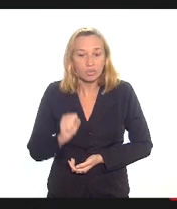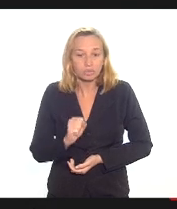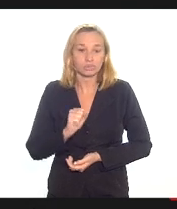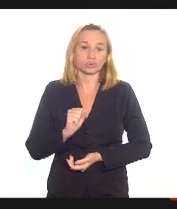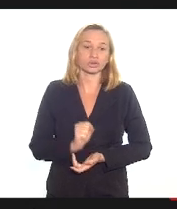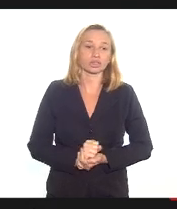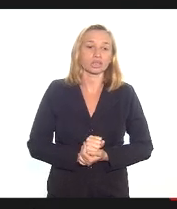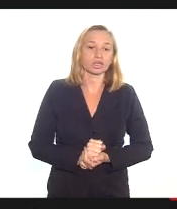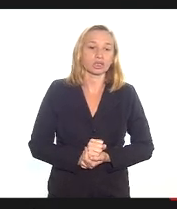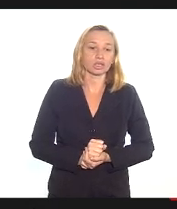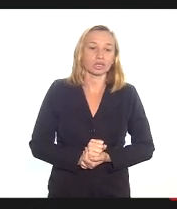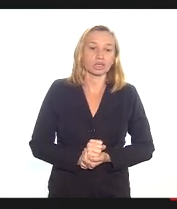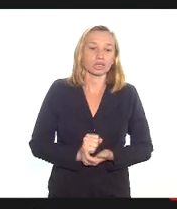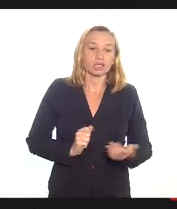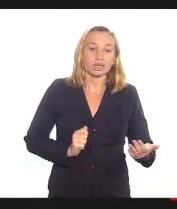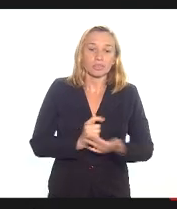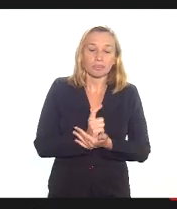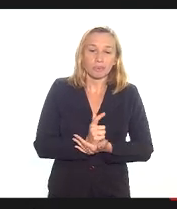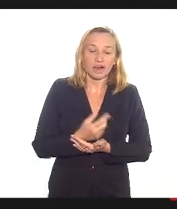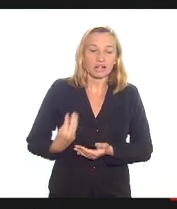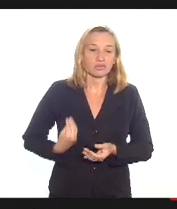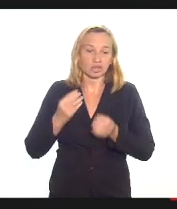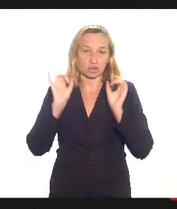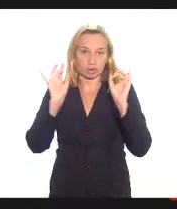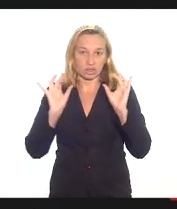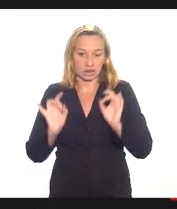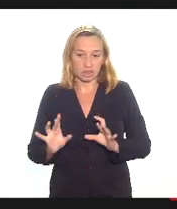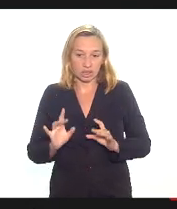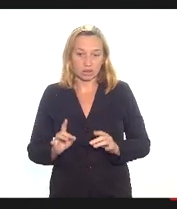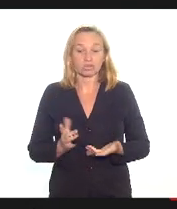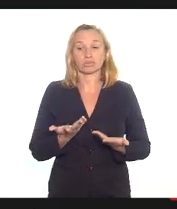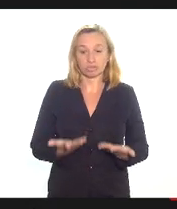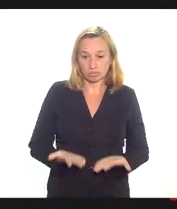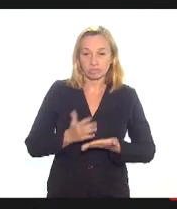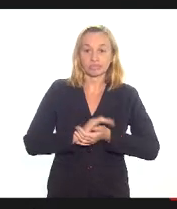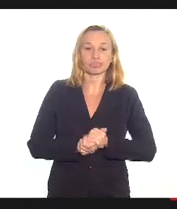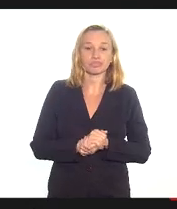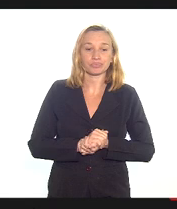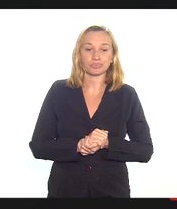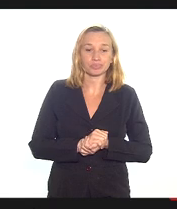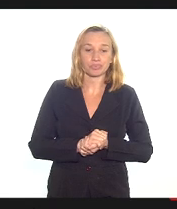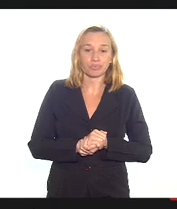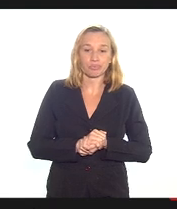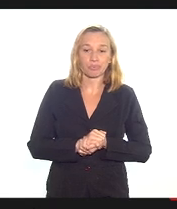que pagam participação especial e, portanto,